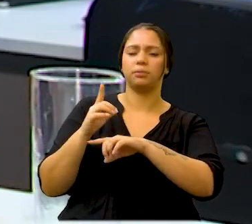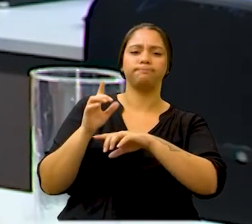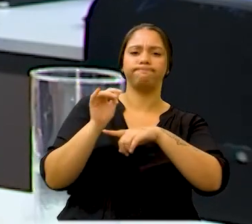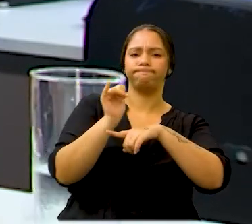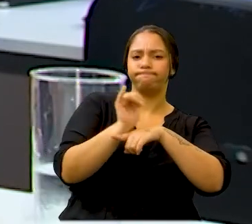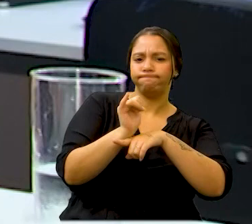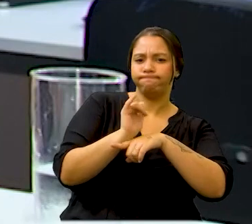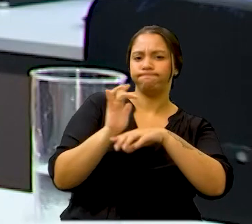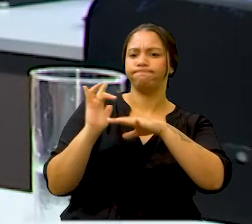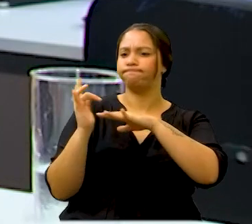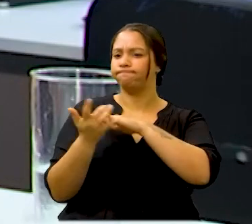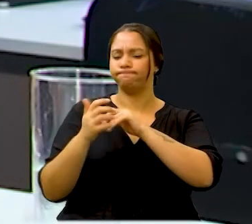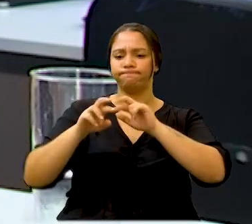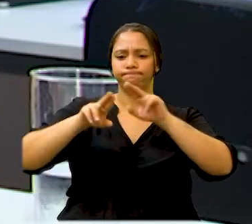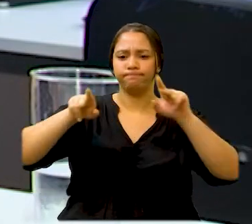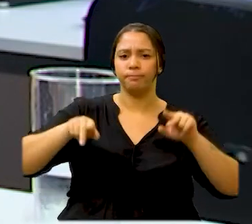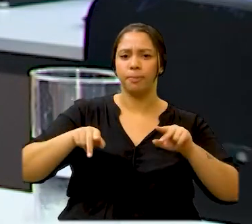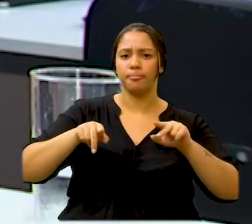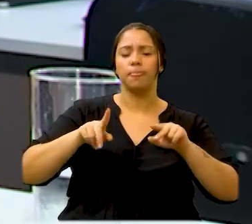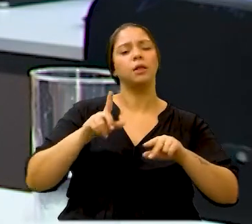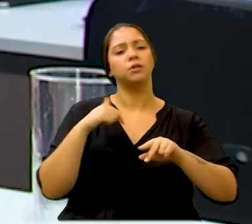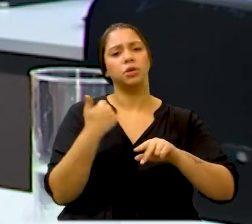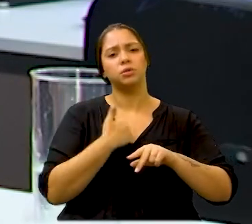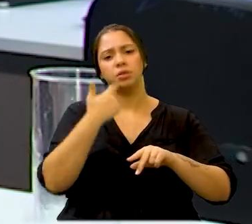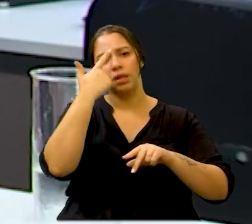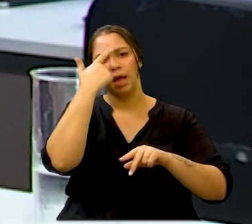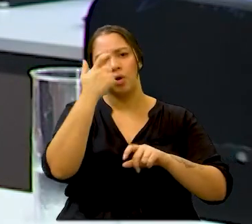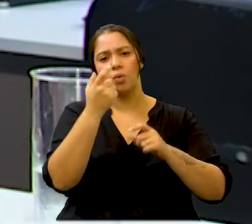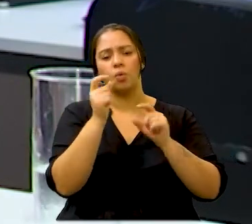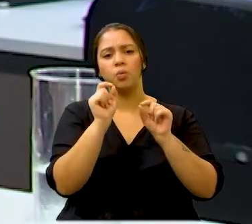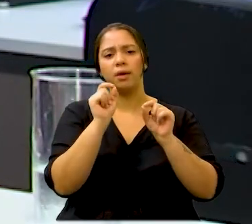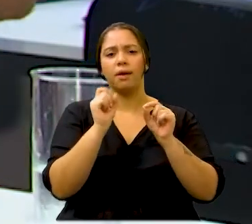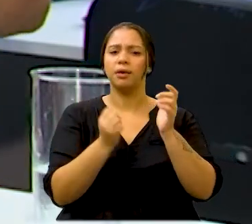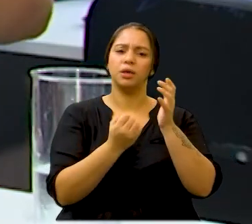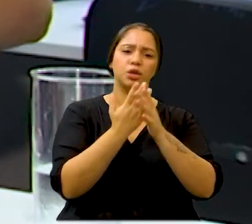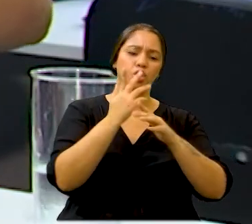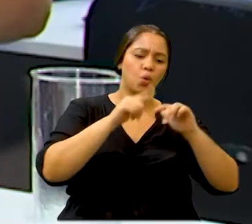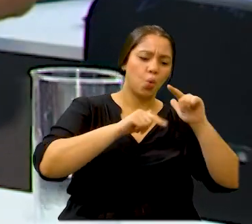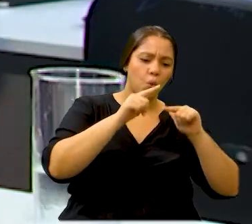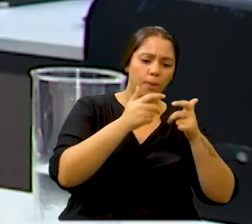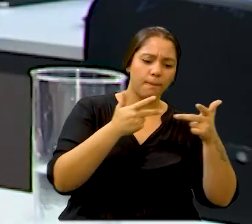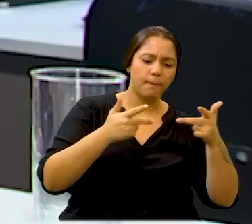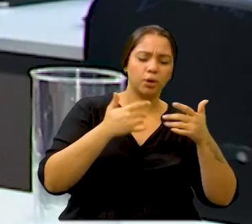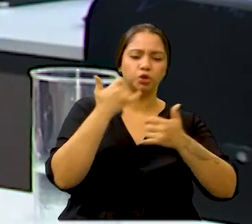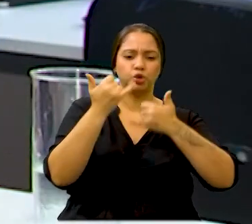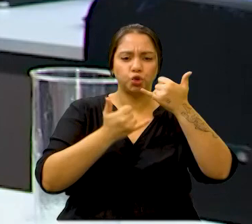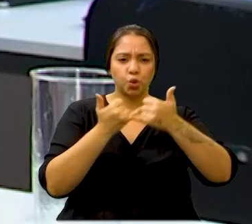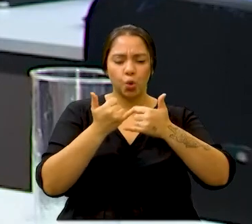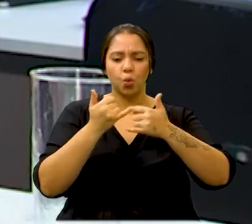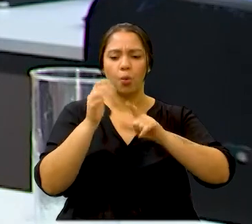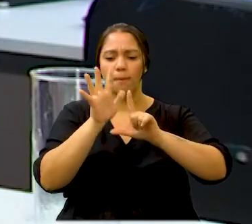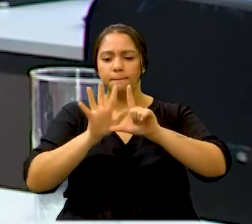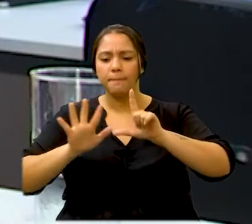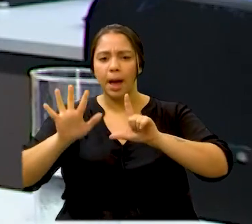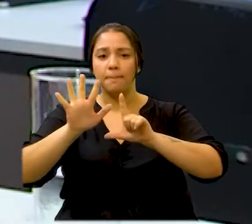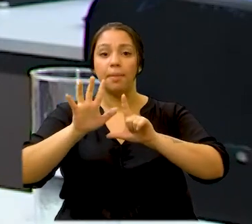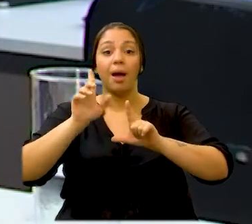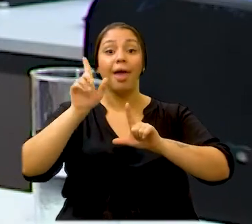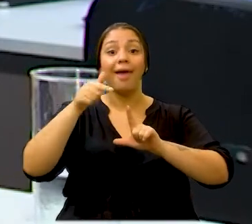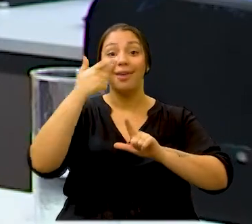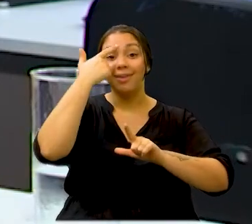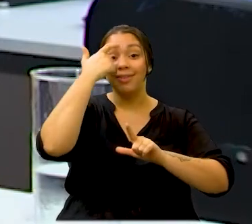os materiais, porque a ideia principal, André, é que a gente produziu esse mapa, a gente produziu esse jogo, mas eles só são